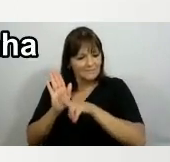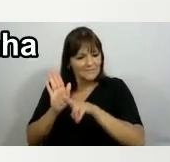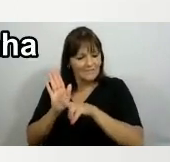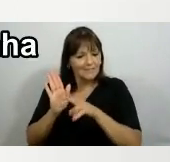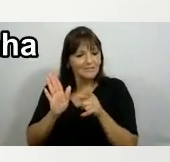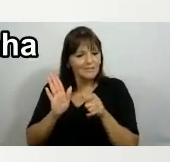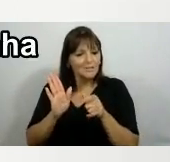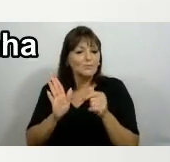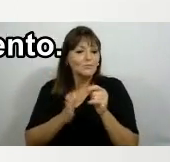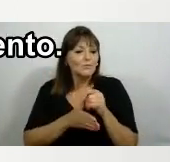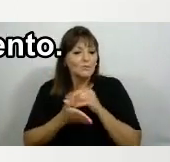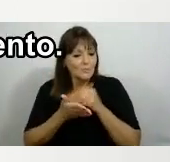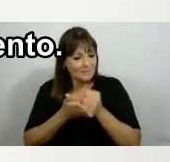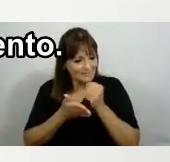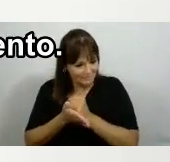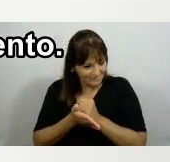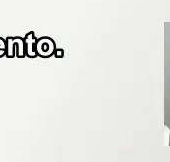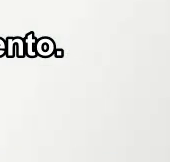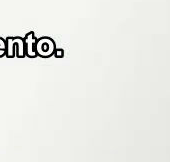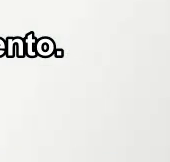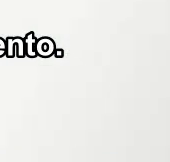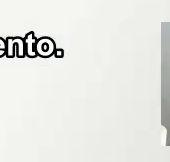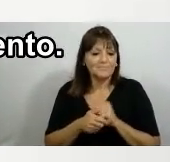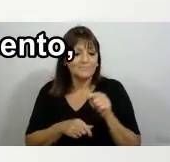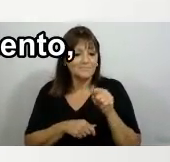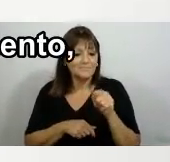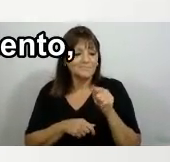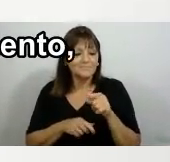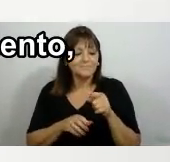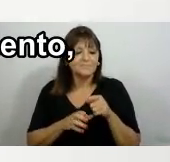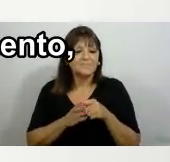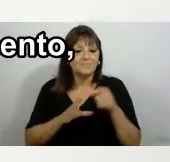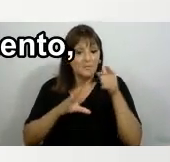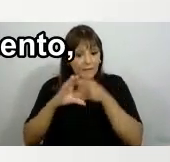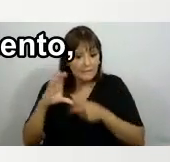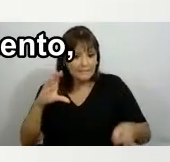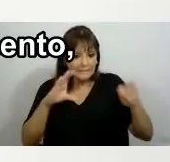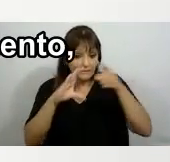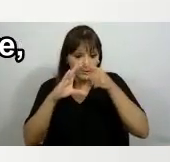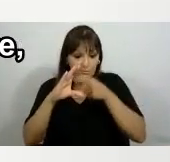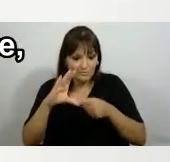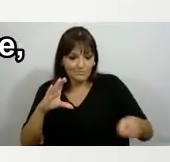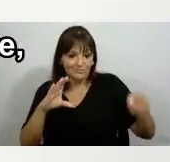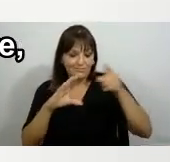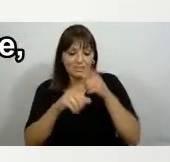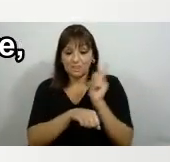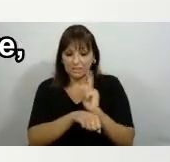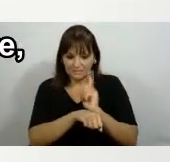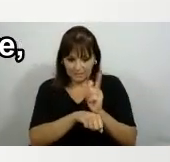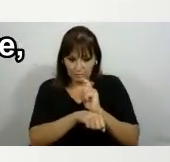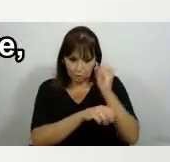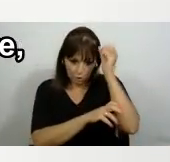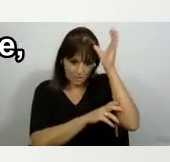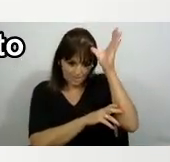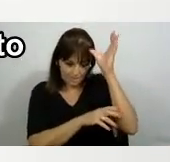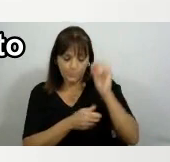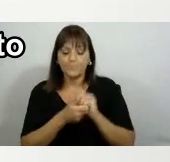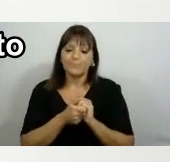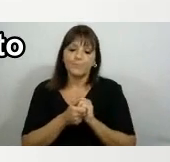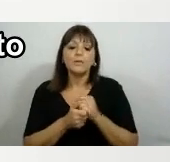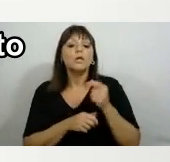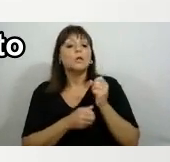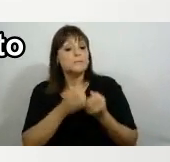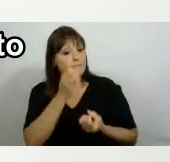isso, eu trouxe aqui na minha colinha o ciclo de gestão do conhecimento. No ciclo de gestão do conhecimento, a gente cria, a gente